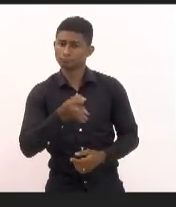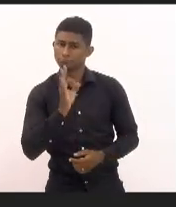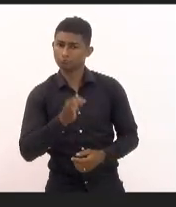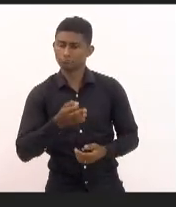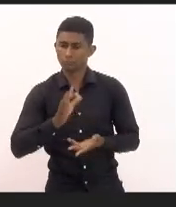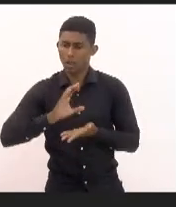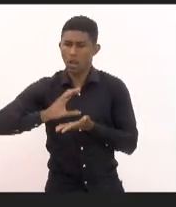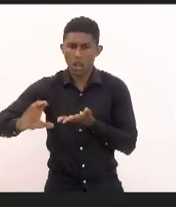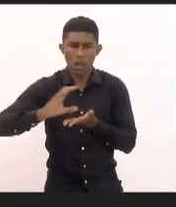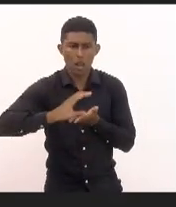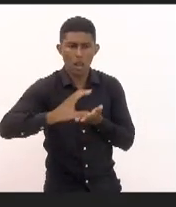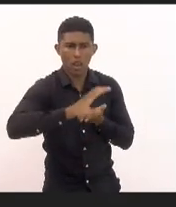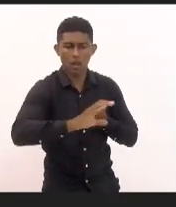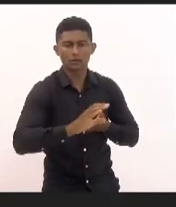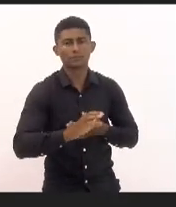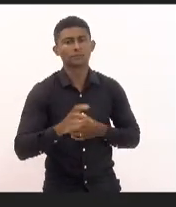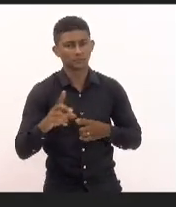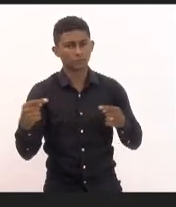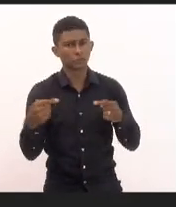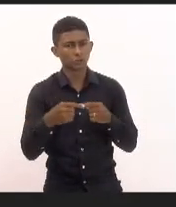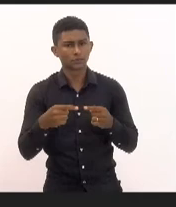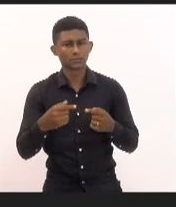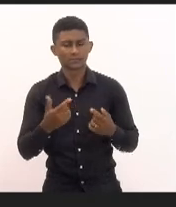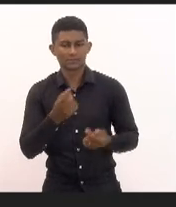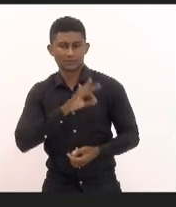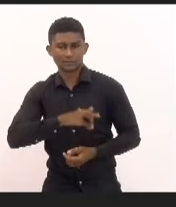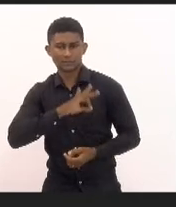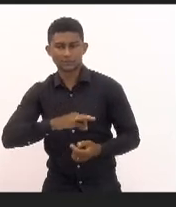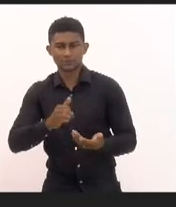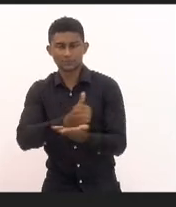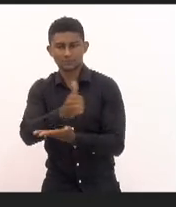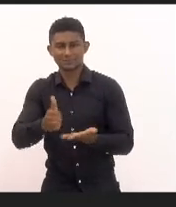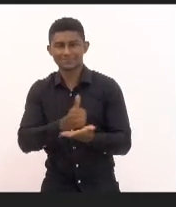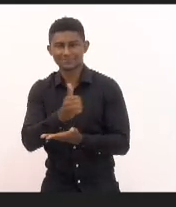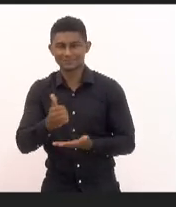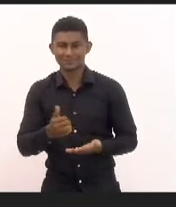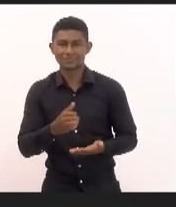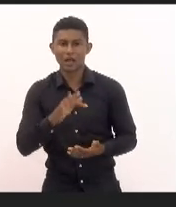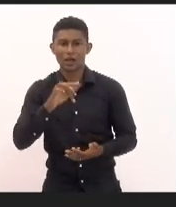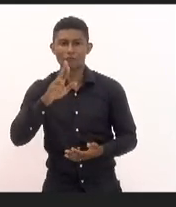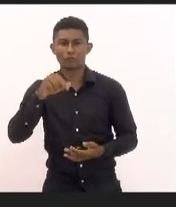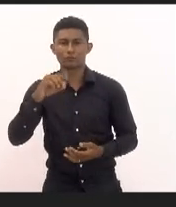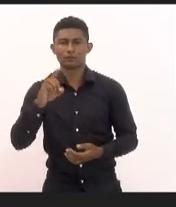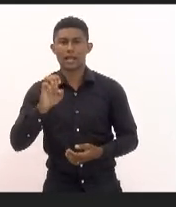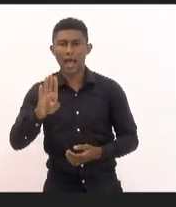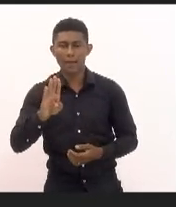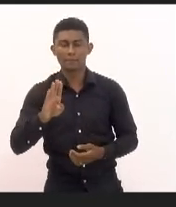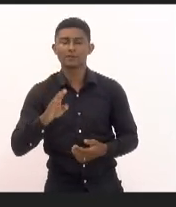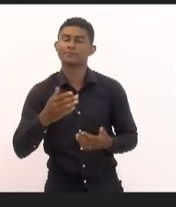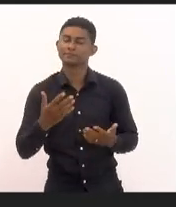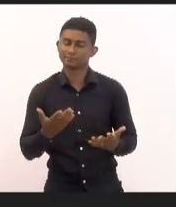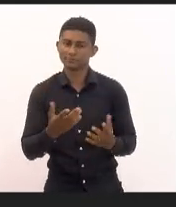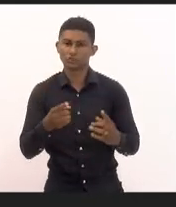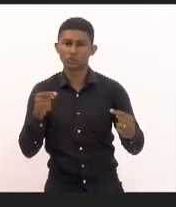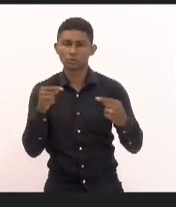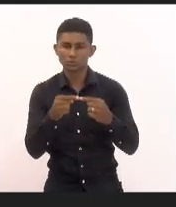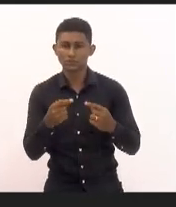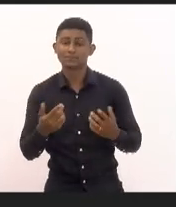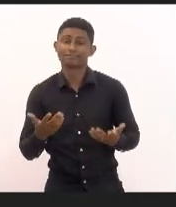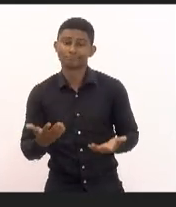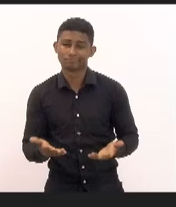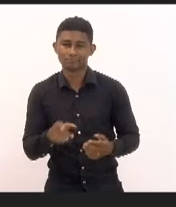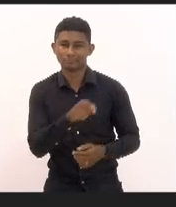né? E esse piso salarial, ele leva em consideração o repasse do Fundeb, que faz com que incida, né,